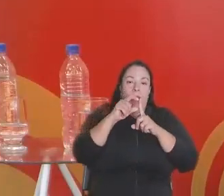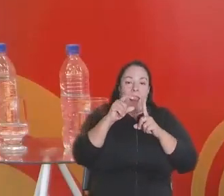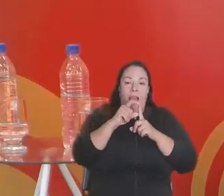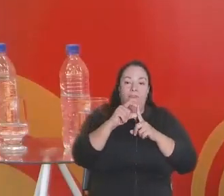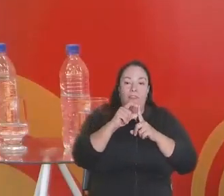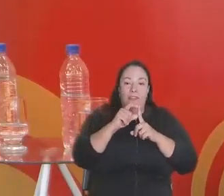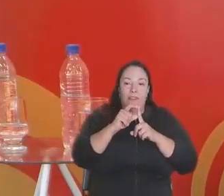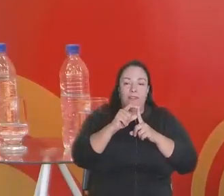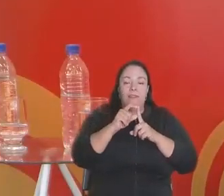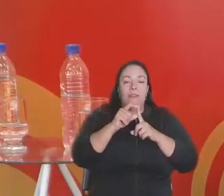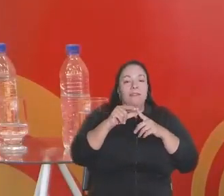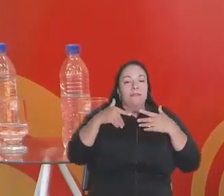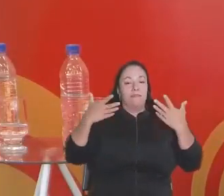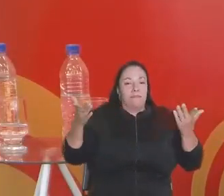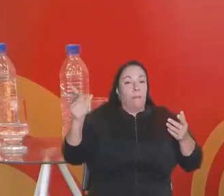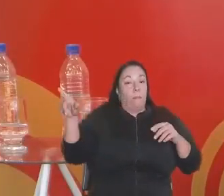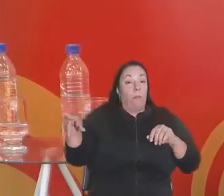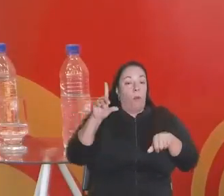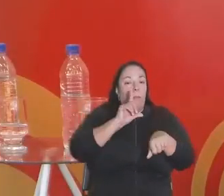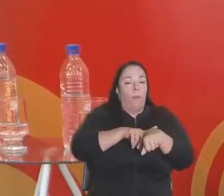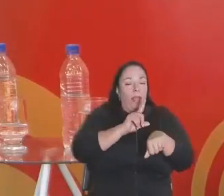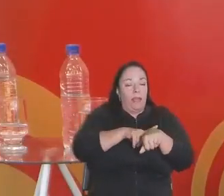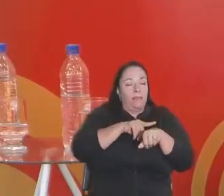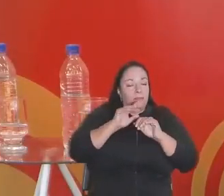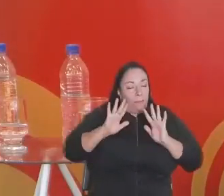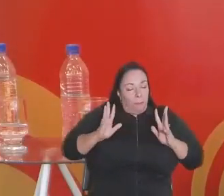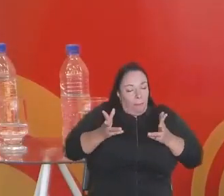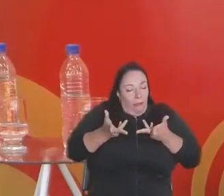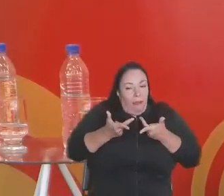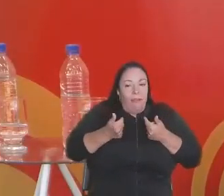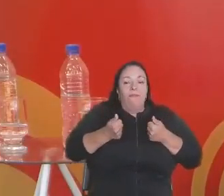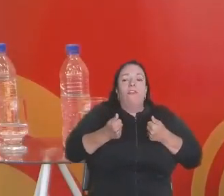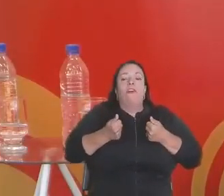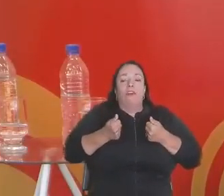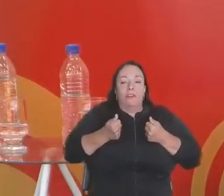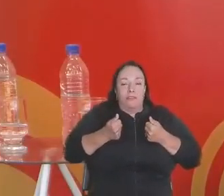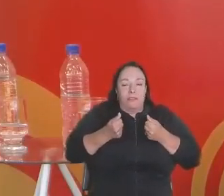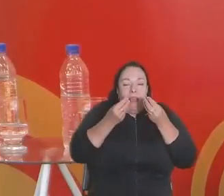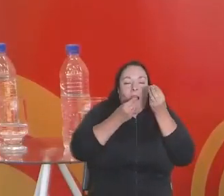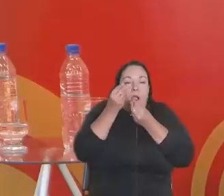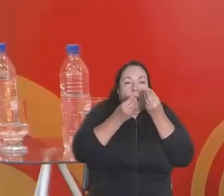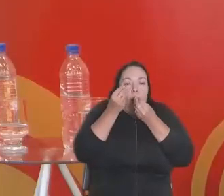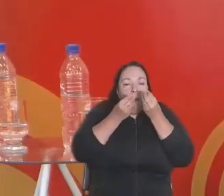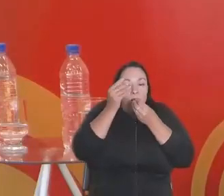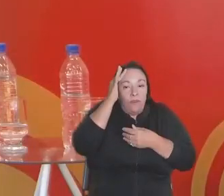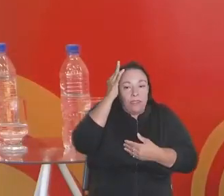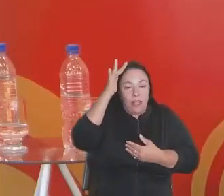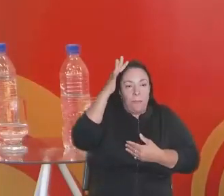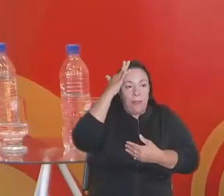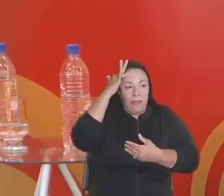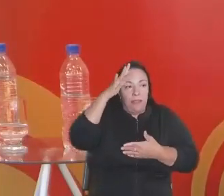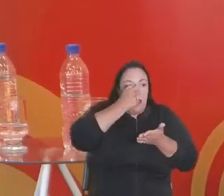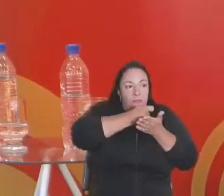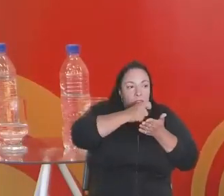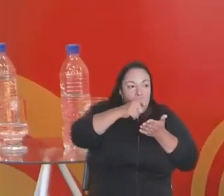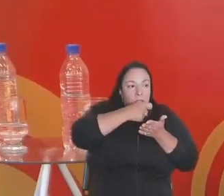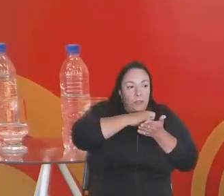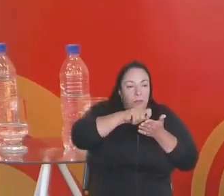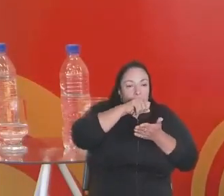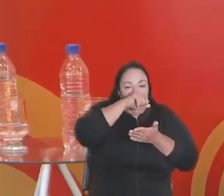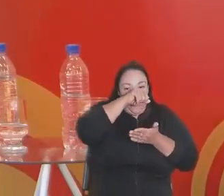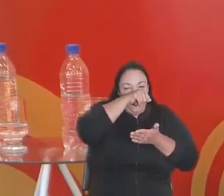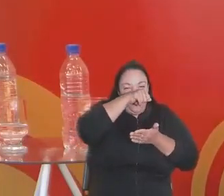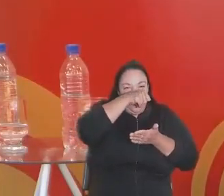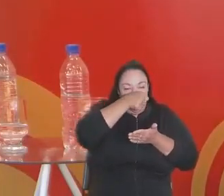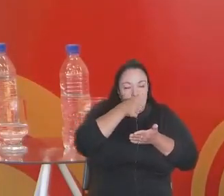momentos aí maravilhosos. Vamos comentar daqui a pouco também. Mas como você imaginava o escritor? Você imaginava ele um